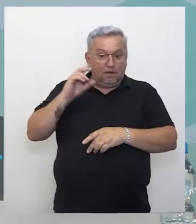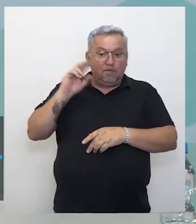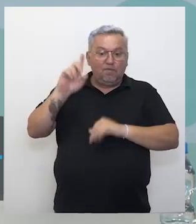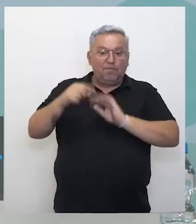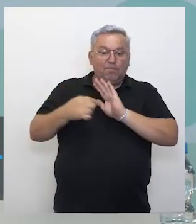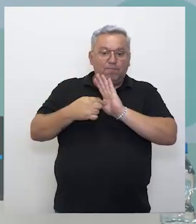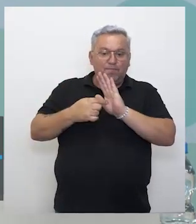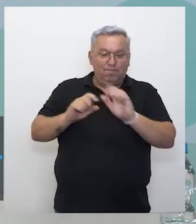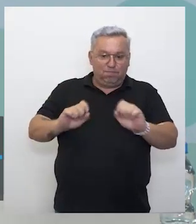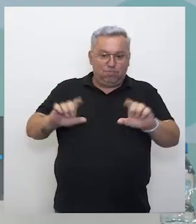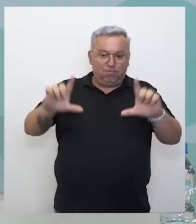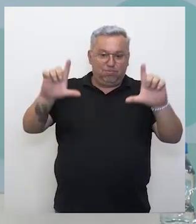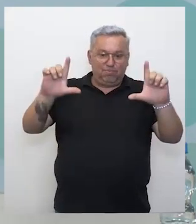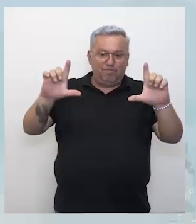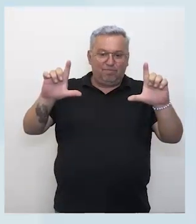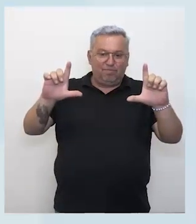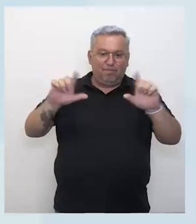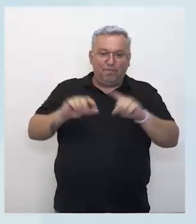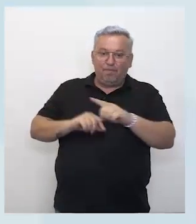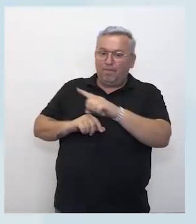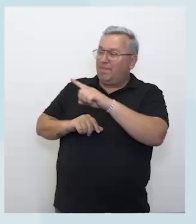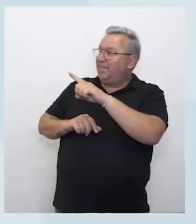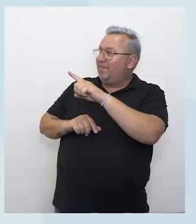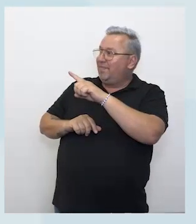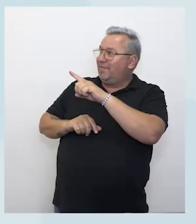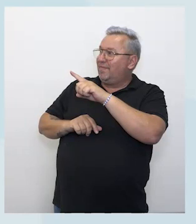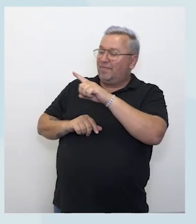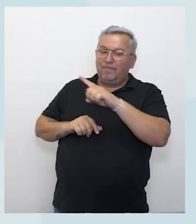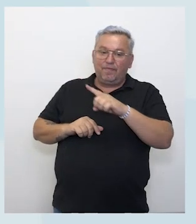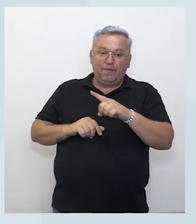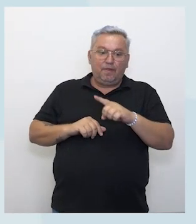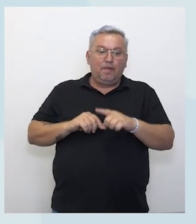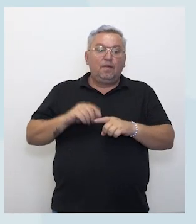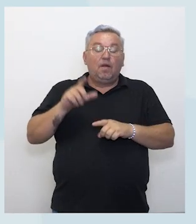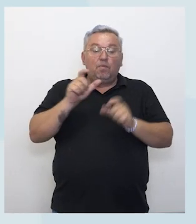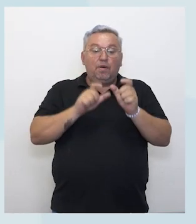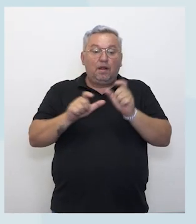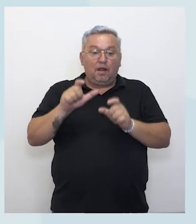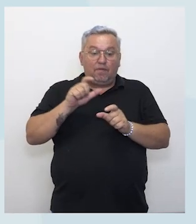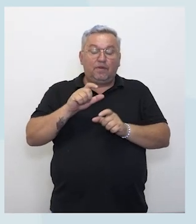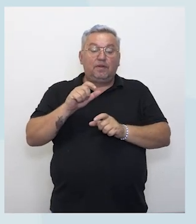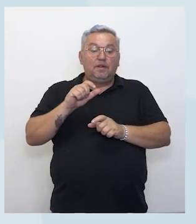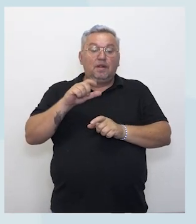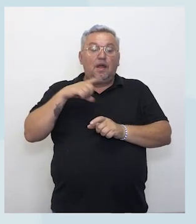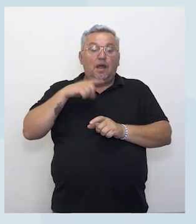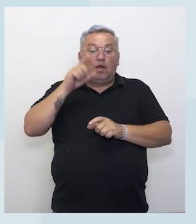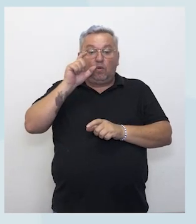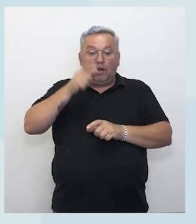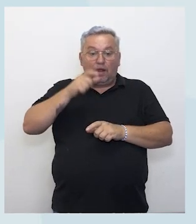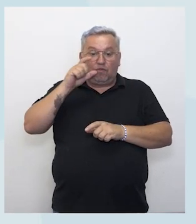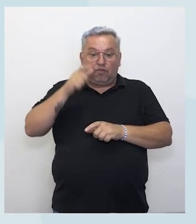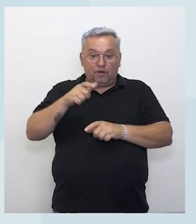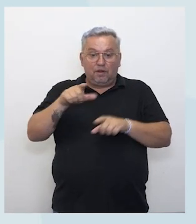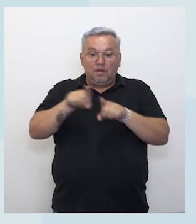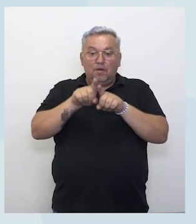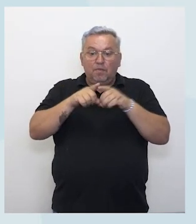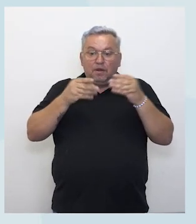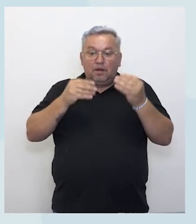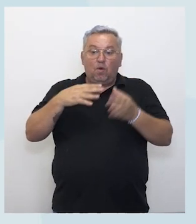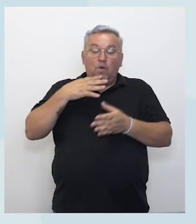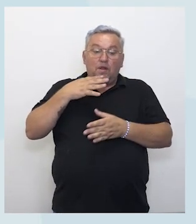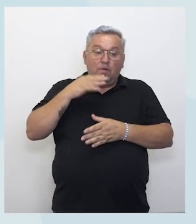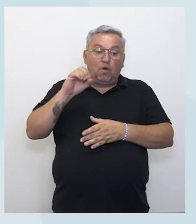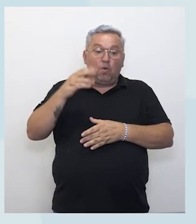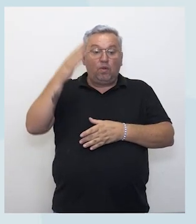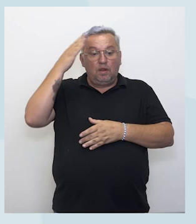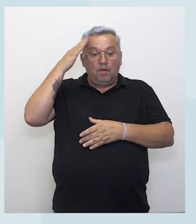aparecer aí para vocês na tela que a palavra ciência vem do latim, né, scientia, que a ideia significa conhecimento ou saber.